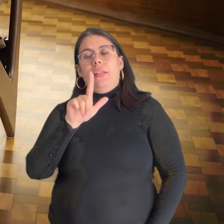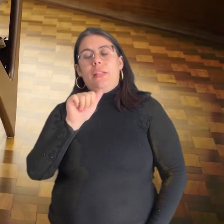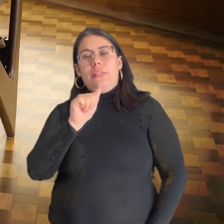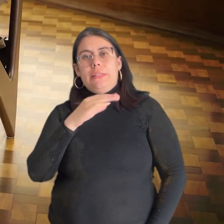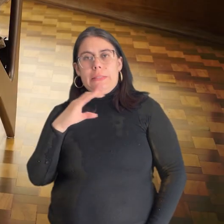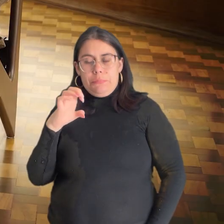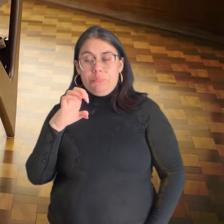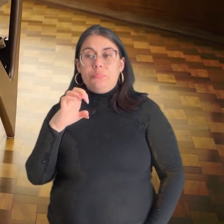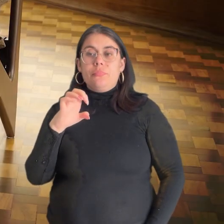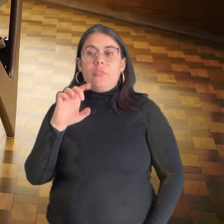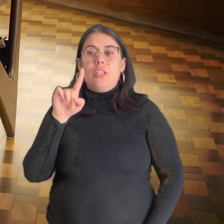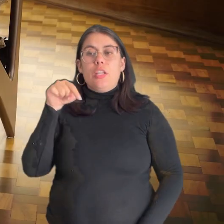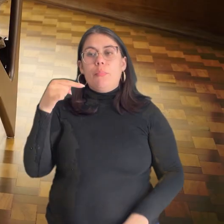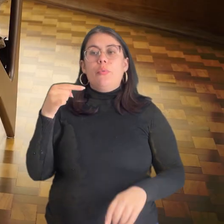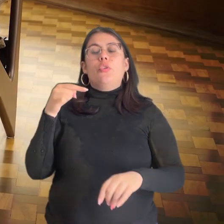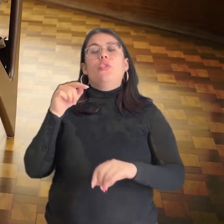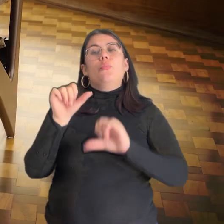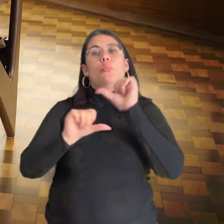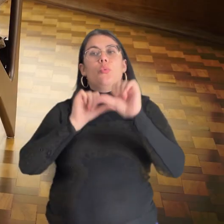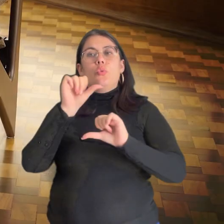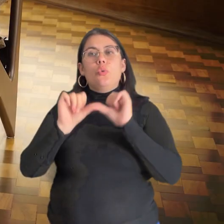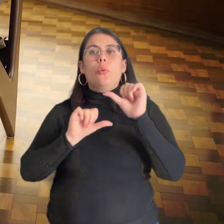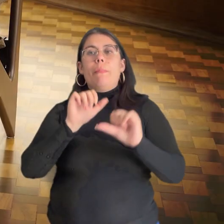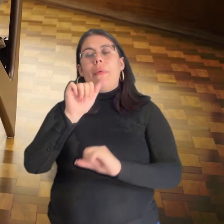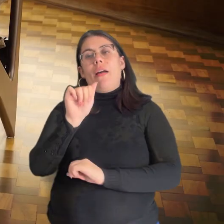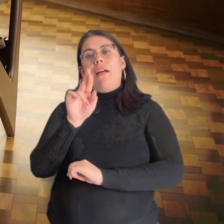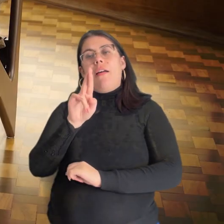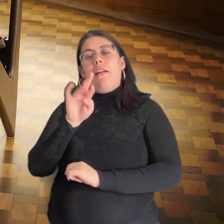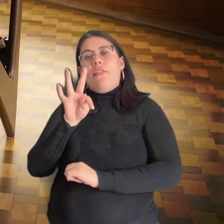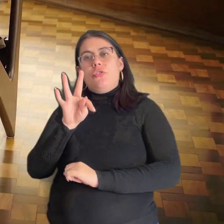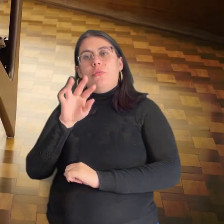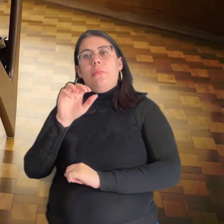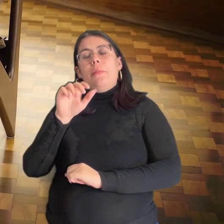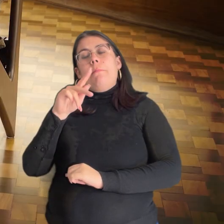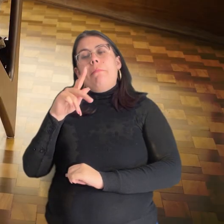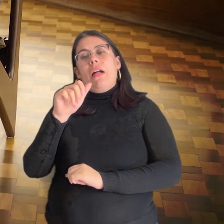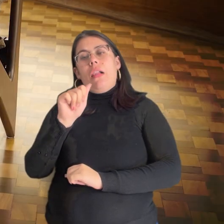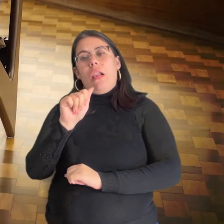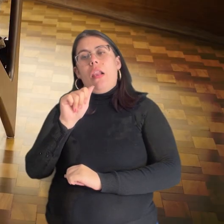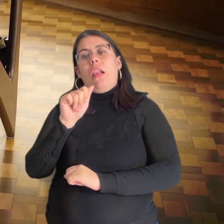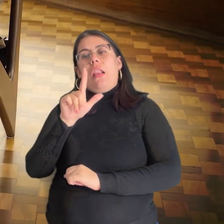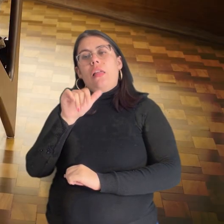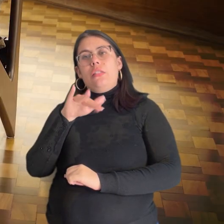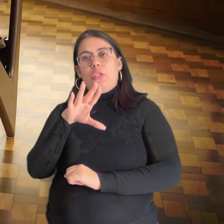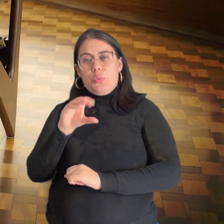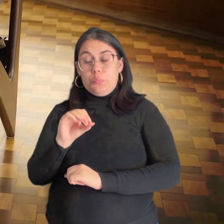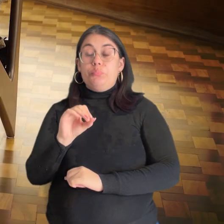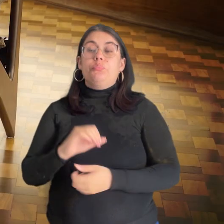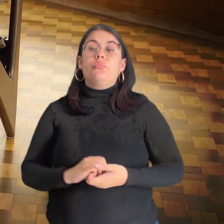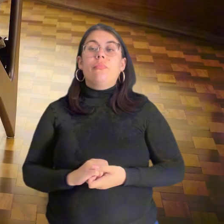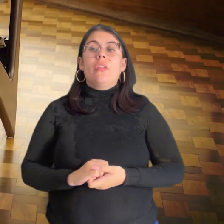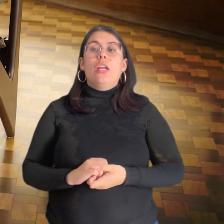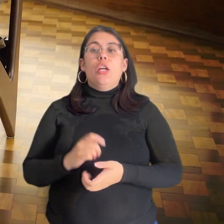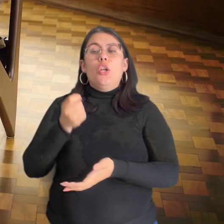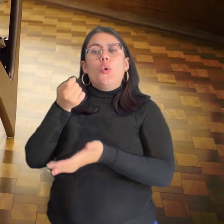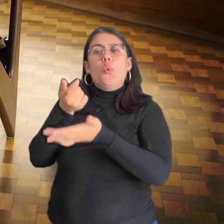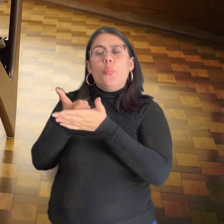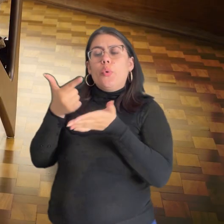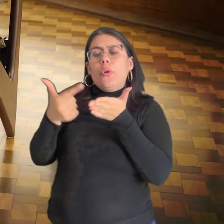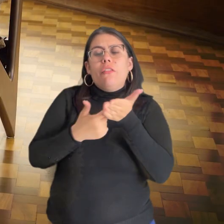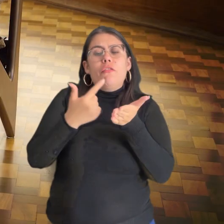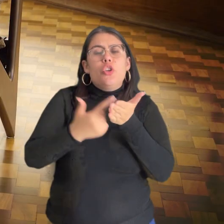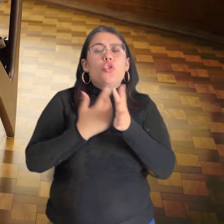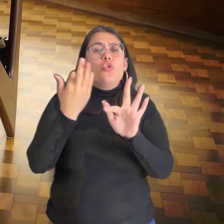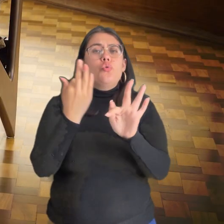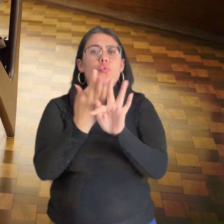mudamos, depois da guerra, para Arte Palácio, né? Ele comprou um livrinho de um físico